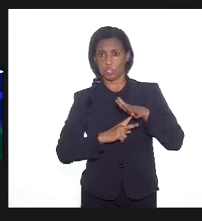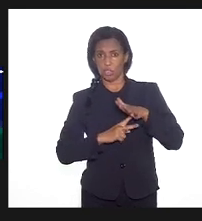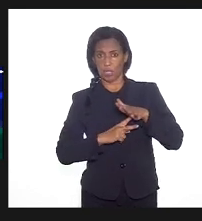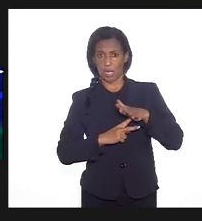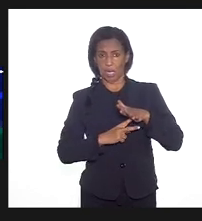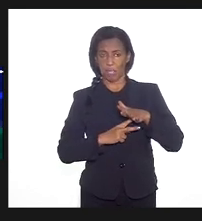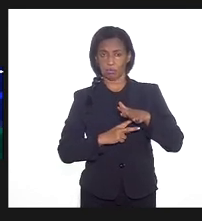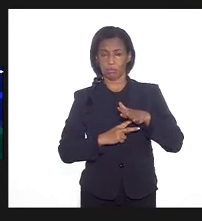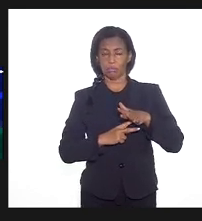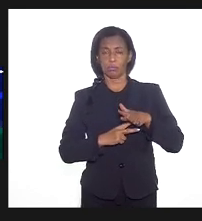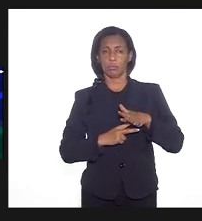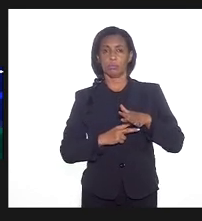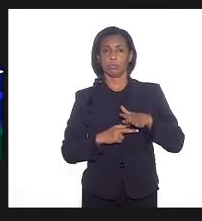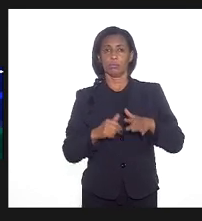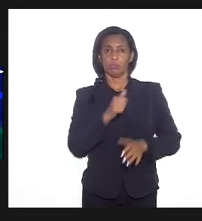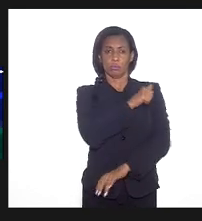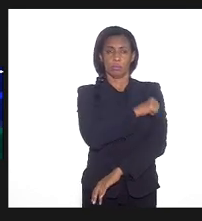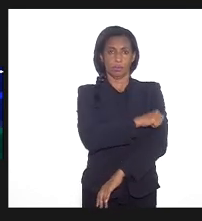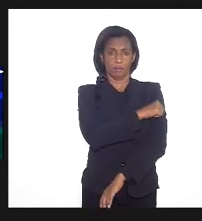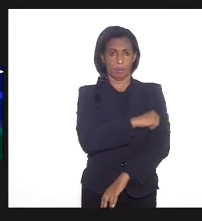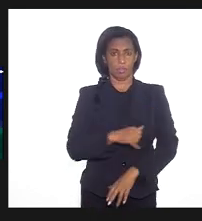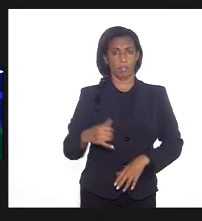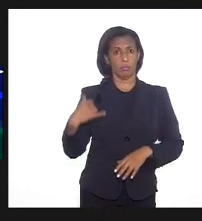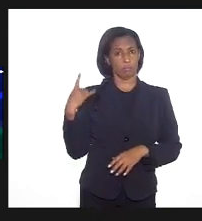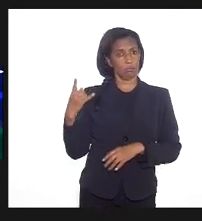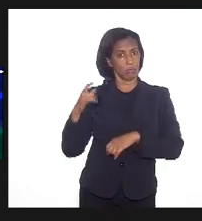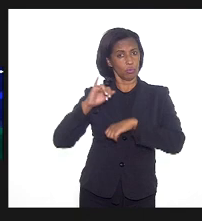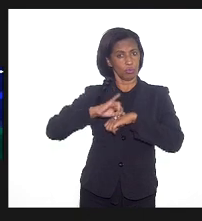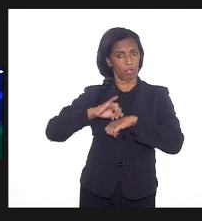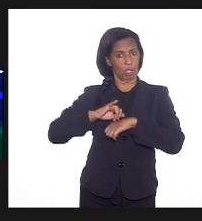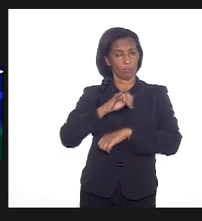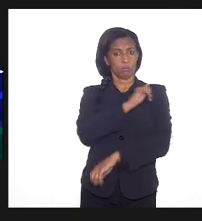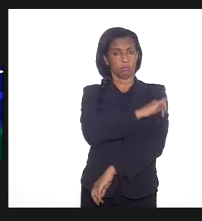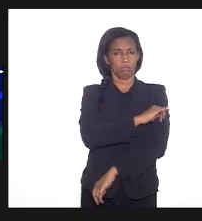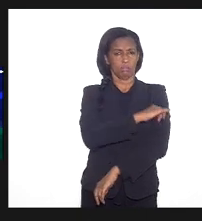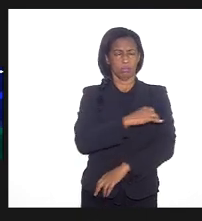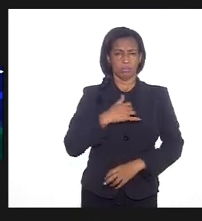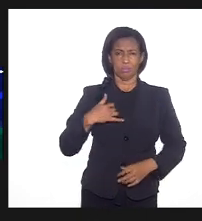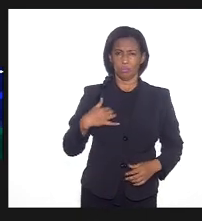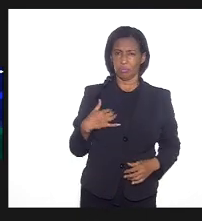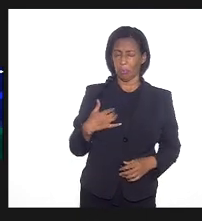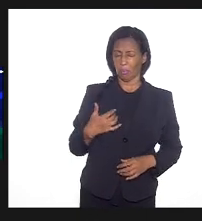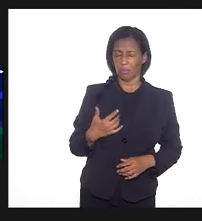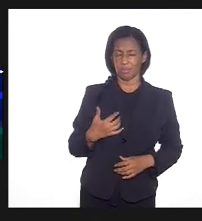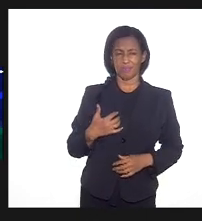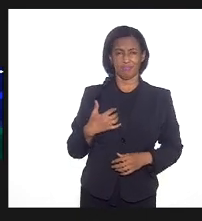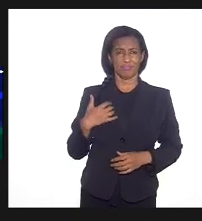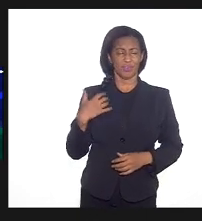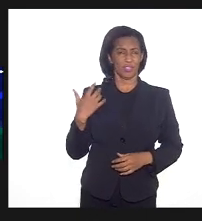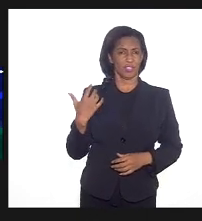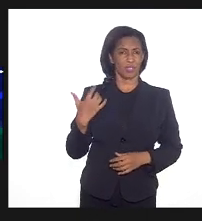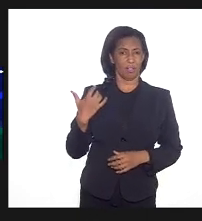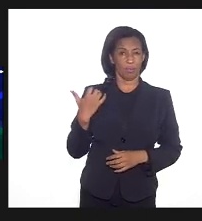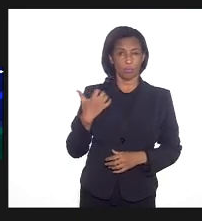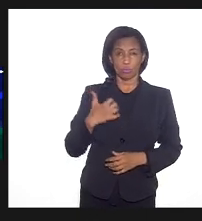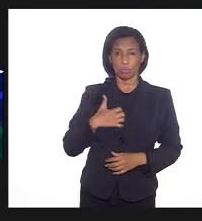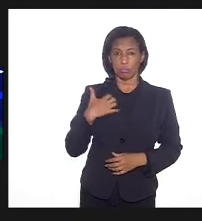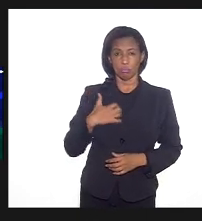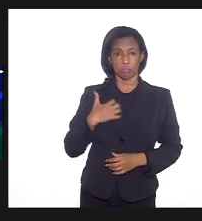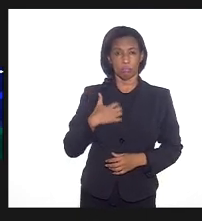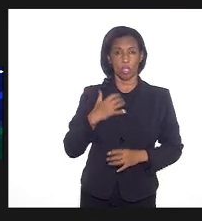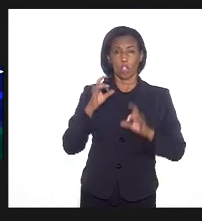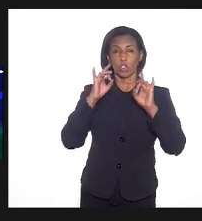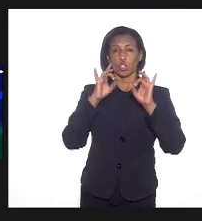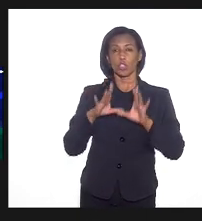enfermeiros do Rio de Janeiro na época nós estávamos indignadas porque somente os médicos tinham direito